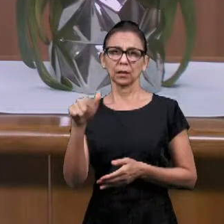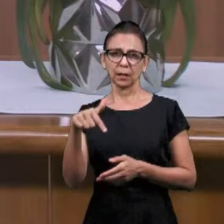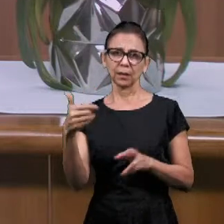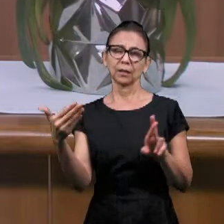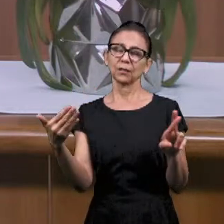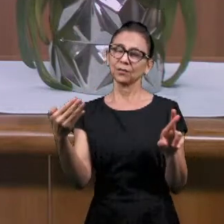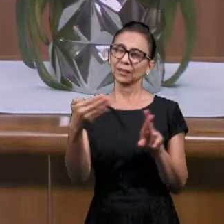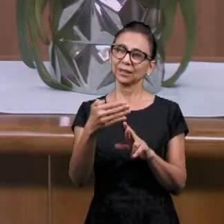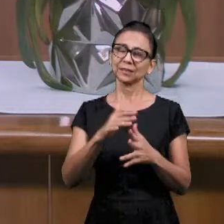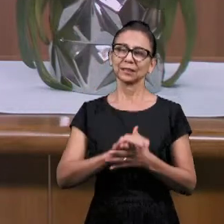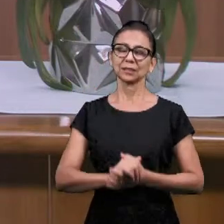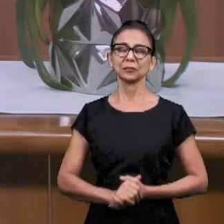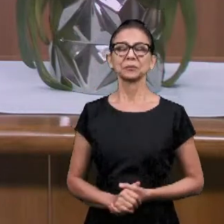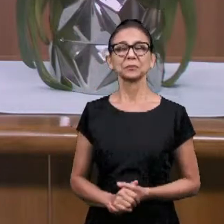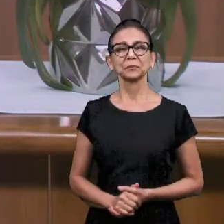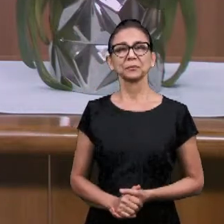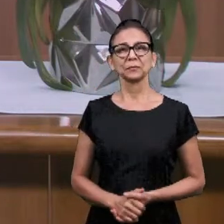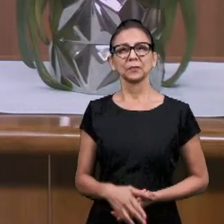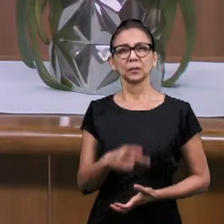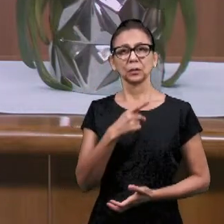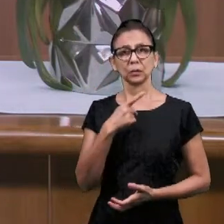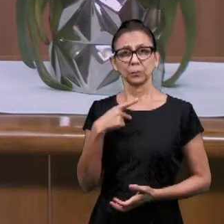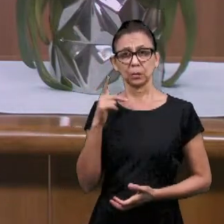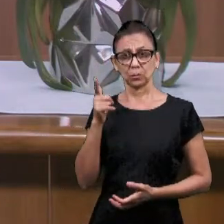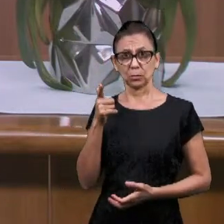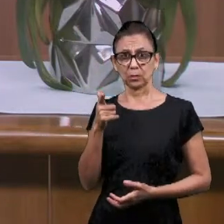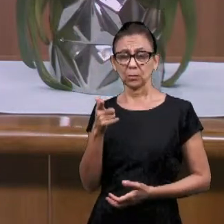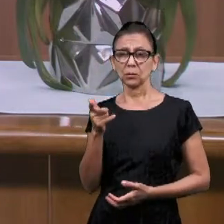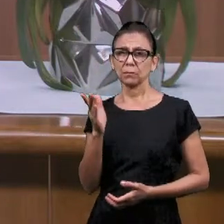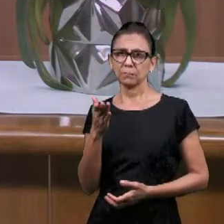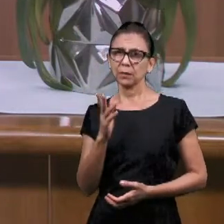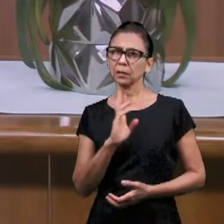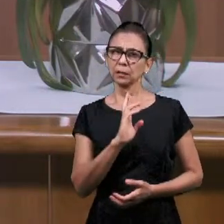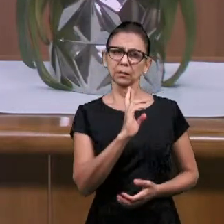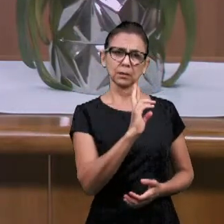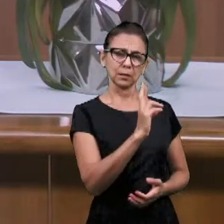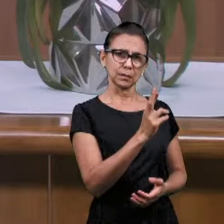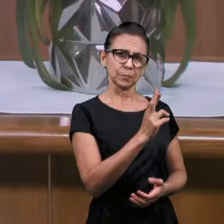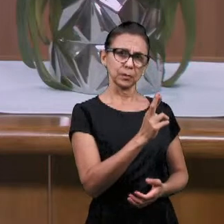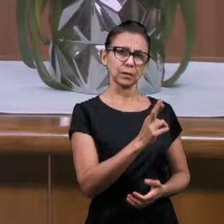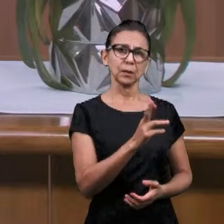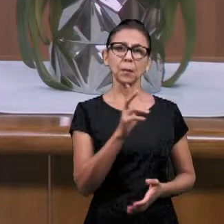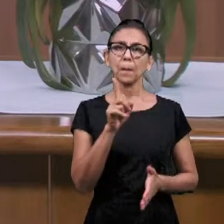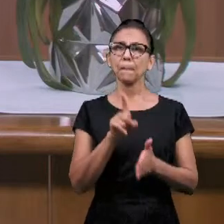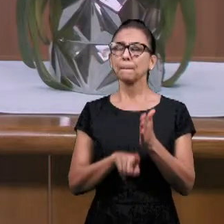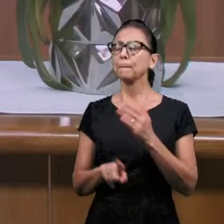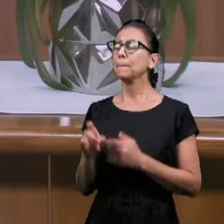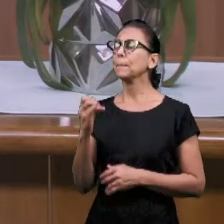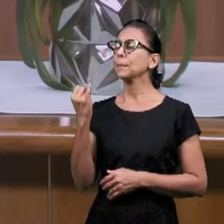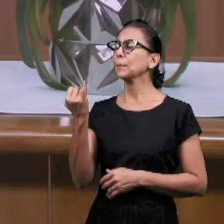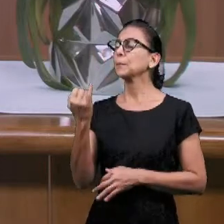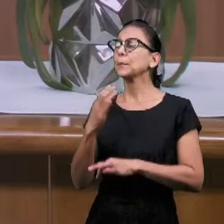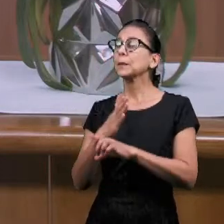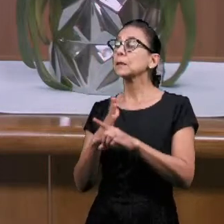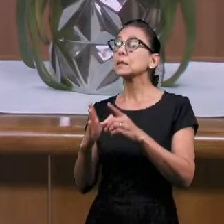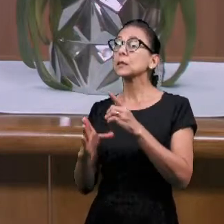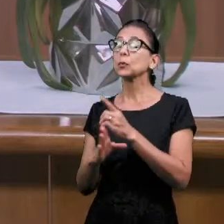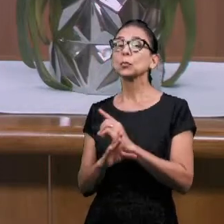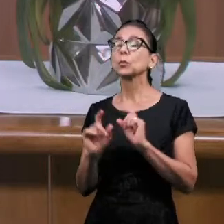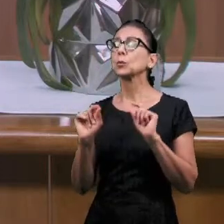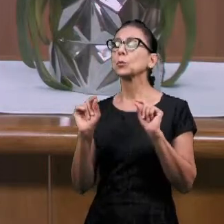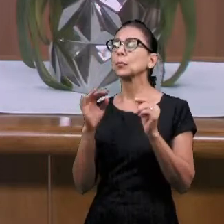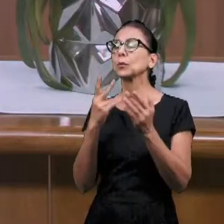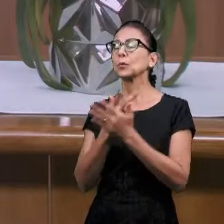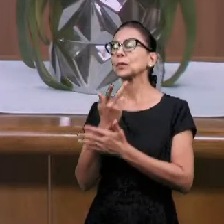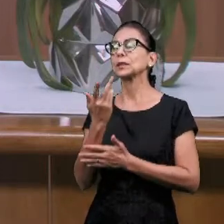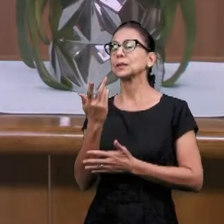Gideuti, que já está, como eu disse, preparado para responder, nós queremos perguntar ao pastor Gideuti a importância desse culto e o que foi que aconteceu